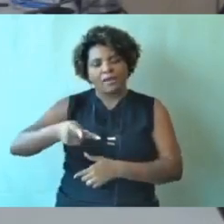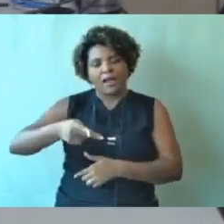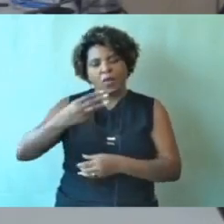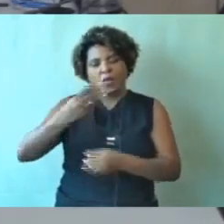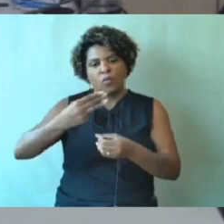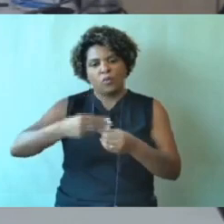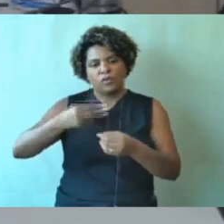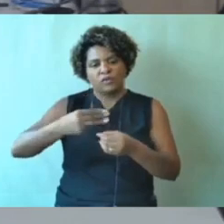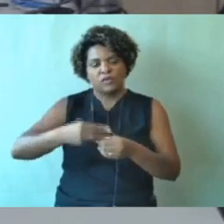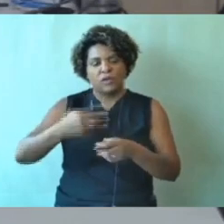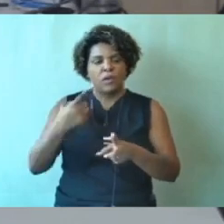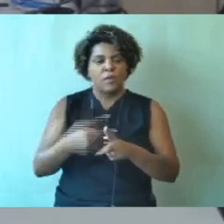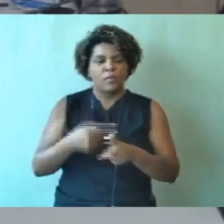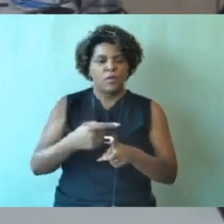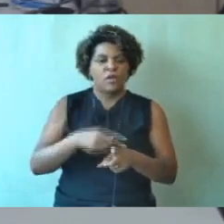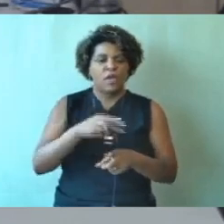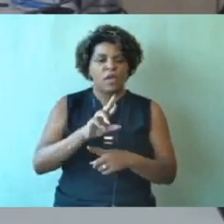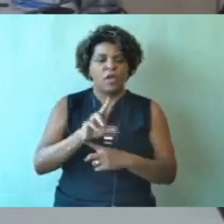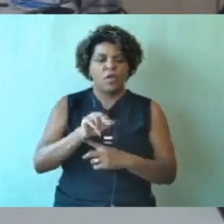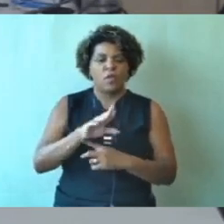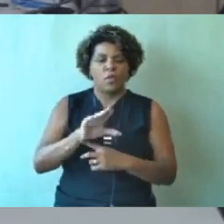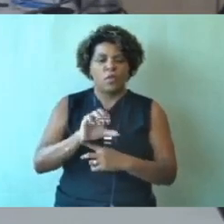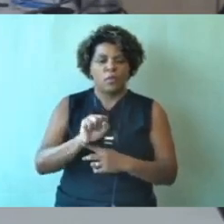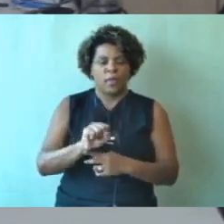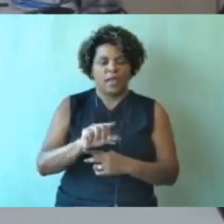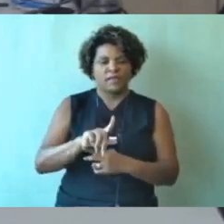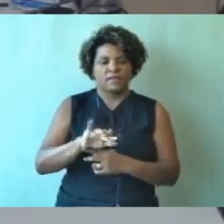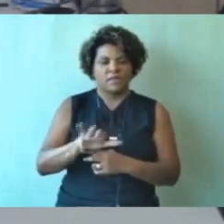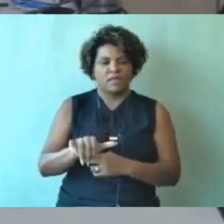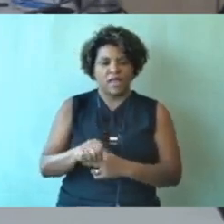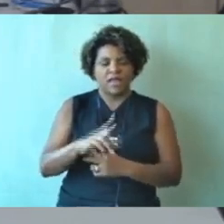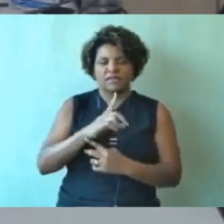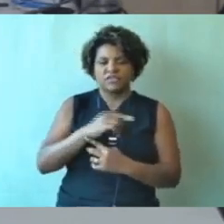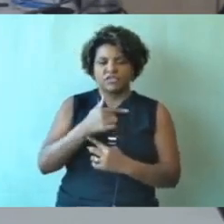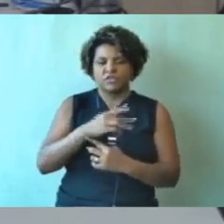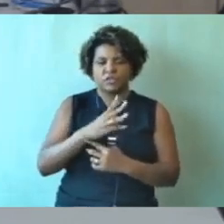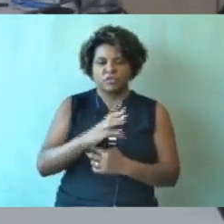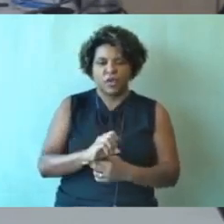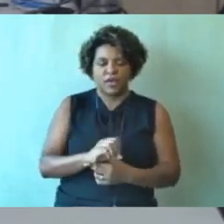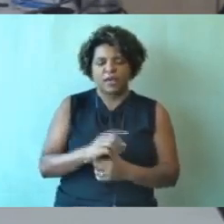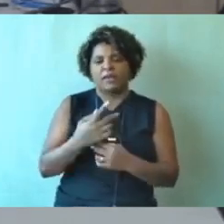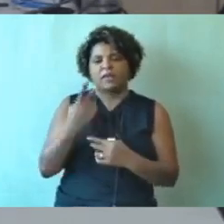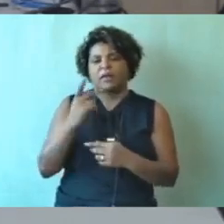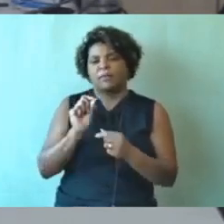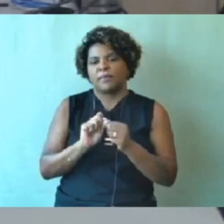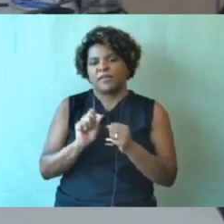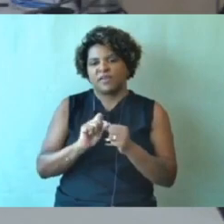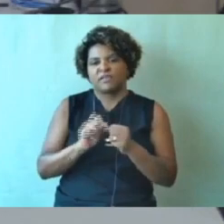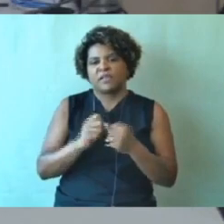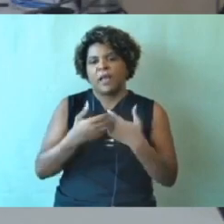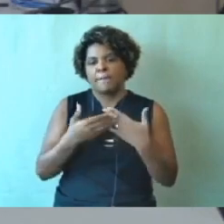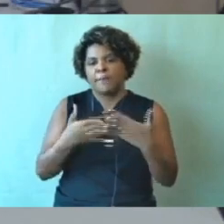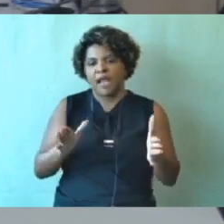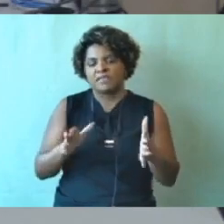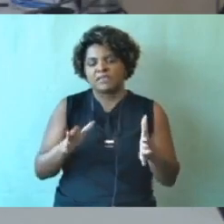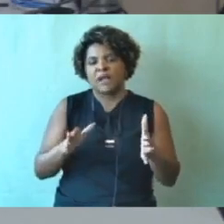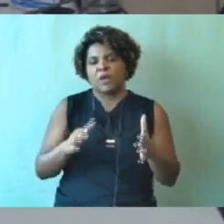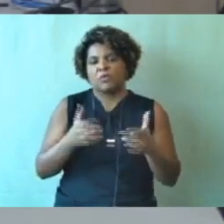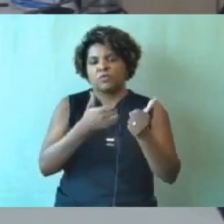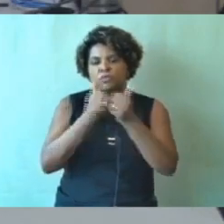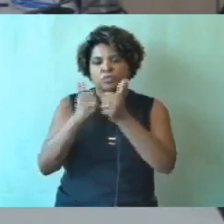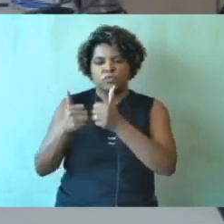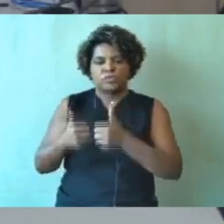era 240, que era a obrigação para fazer a expansão das linhas. E os outros 240, os outros 180 da propaganda